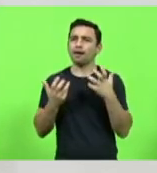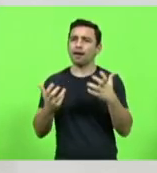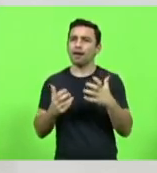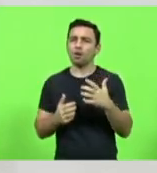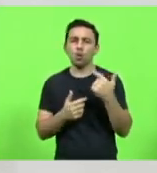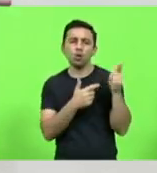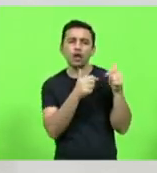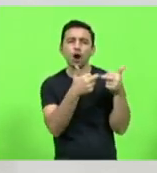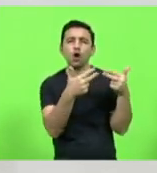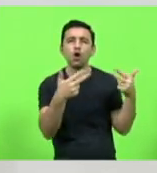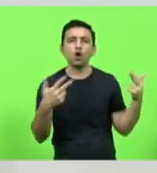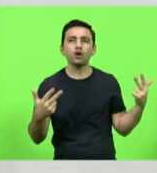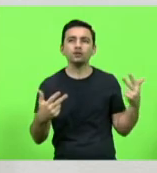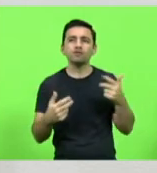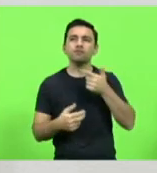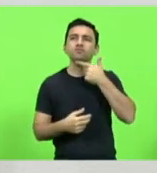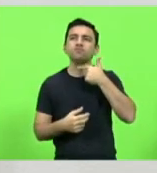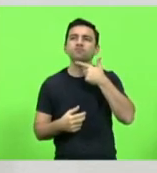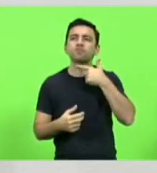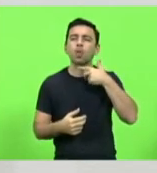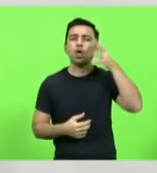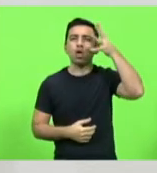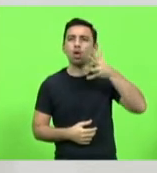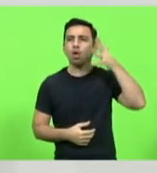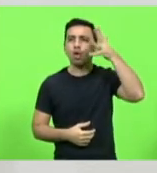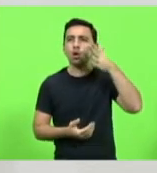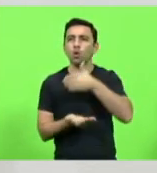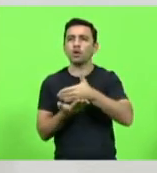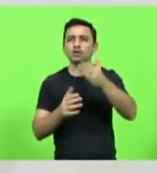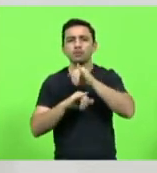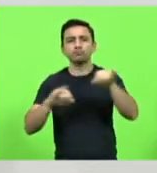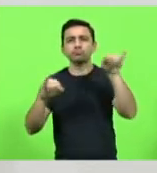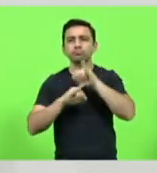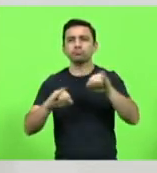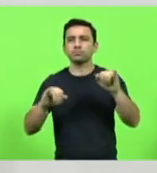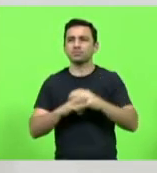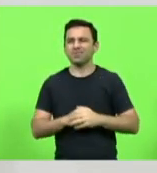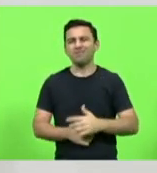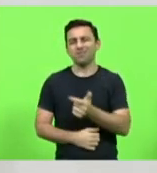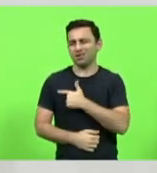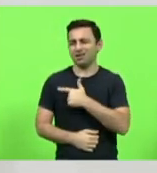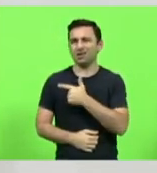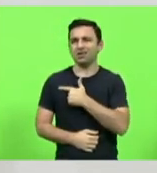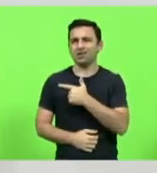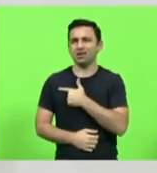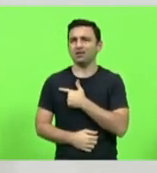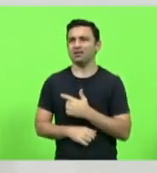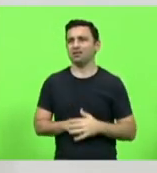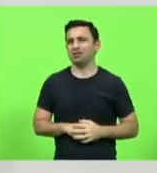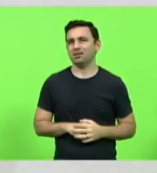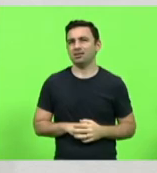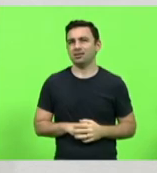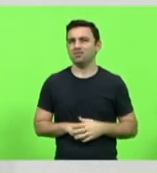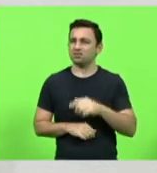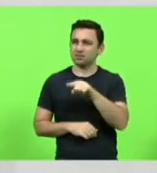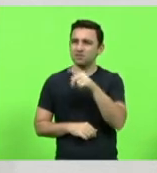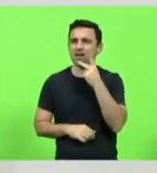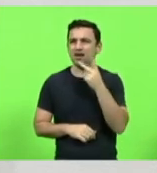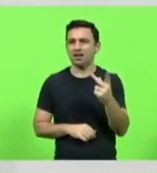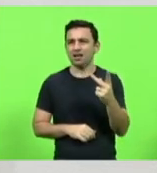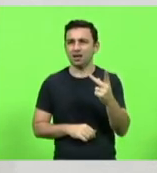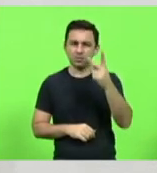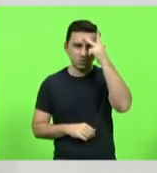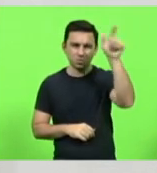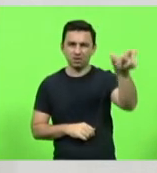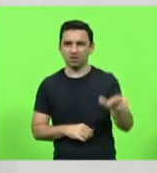e querer fazer desde agora um palanque político feio. Falar de uma pessoa que nem presente